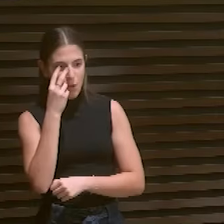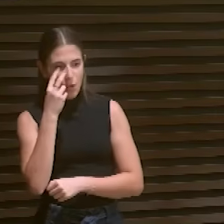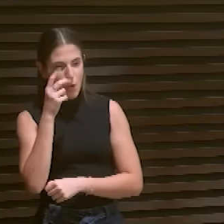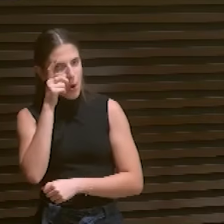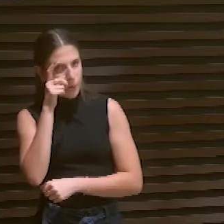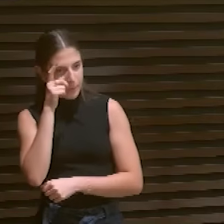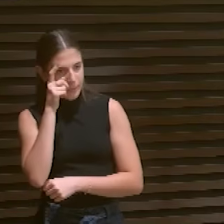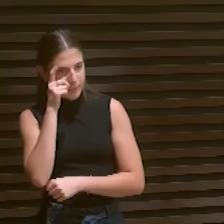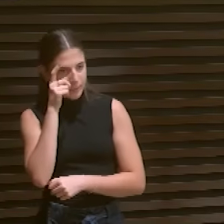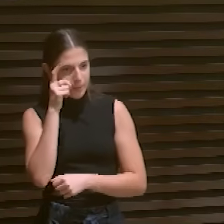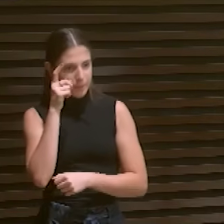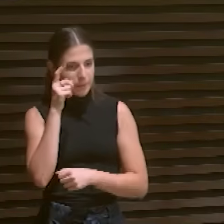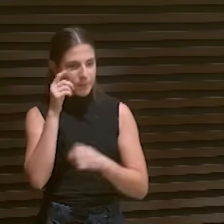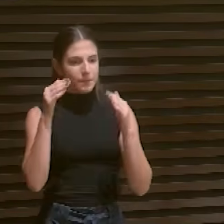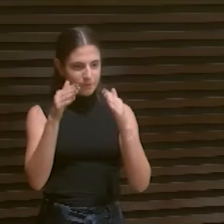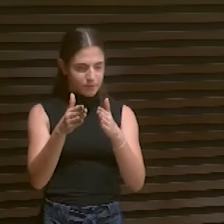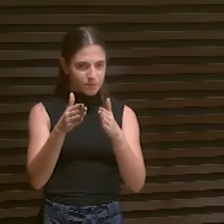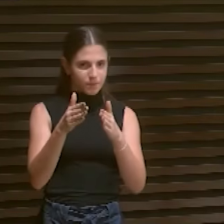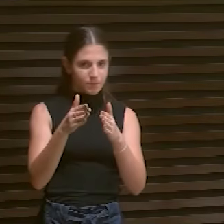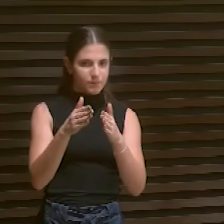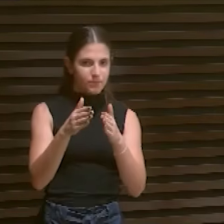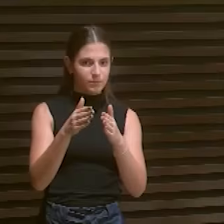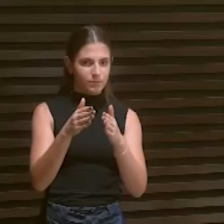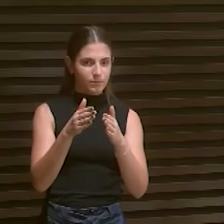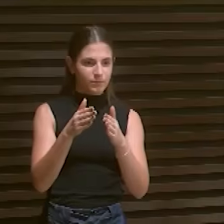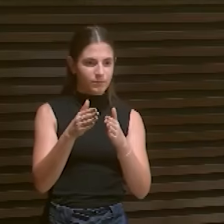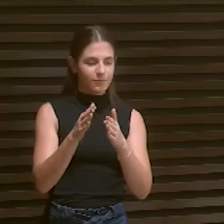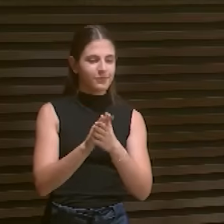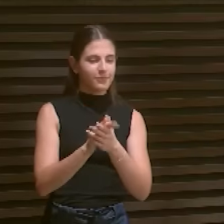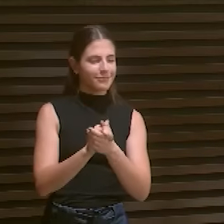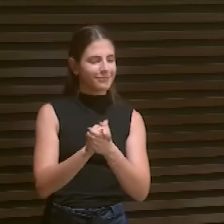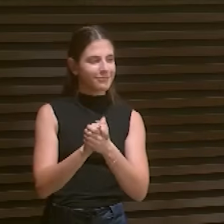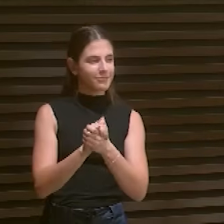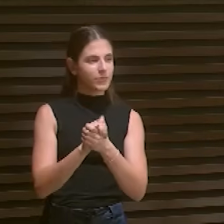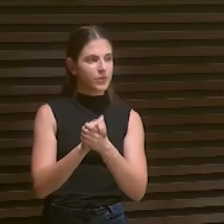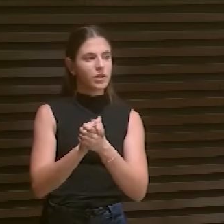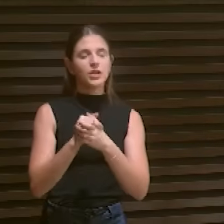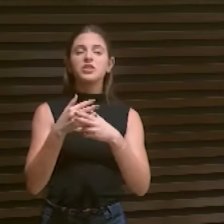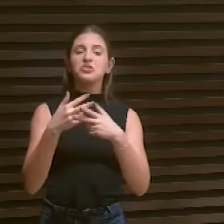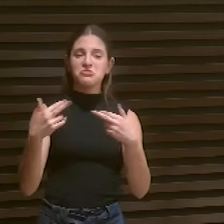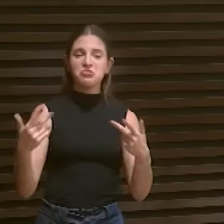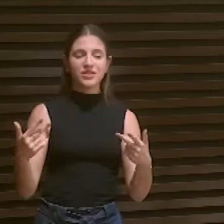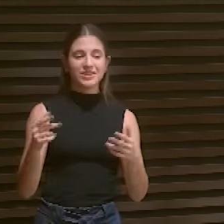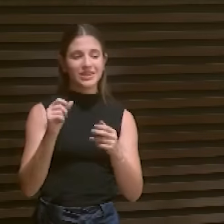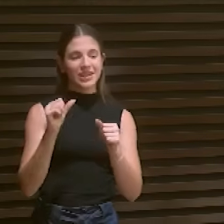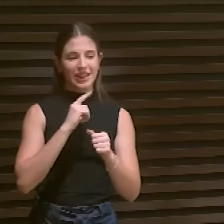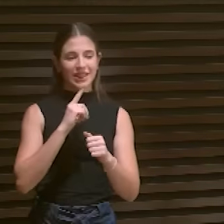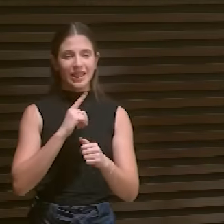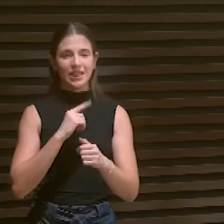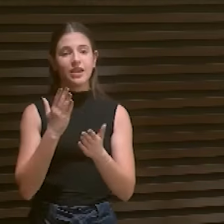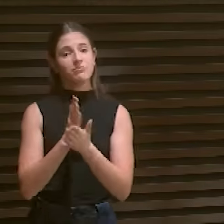bem o que João está falando aqui no versículo 17. São coisas transitórias, são